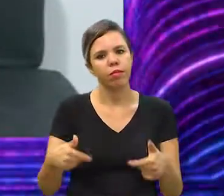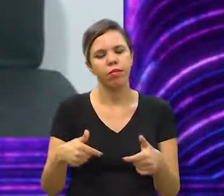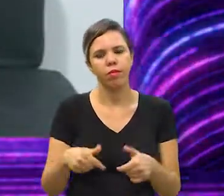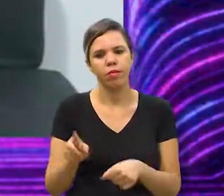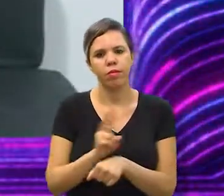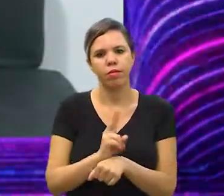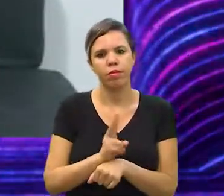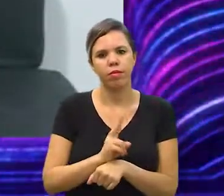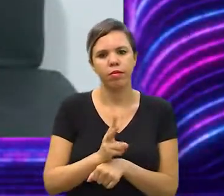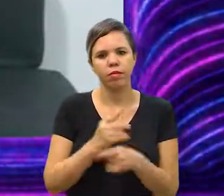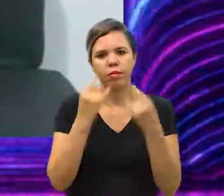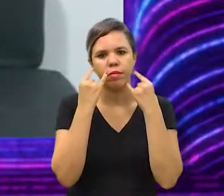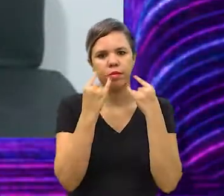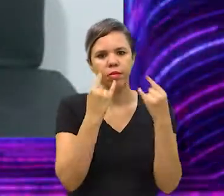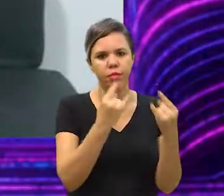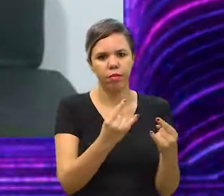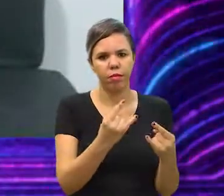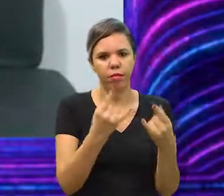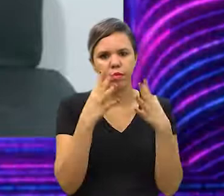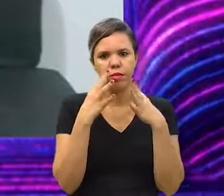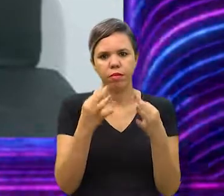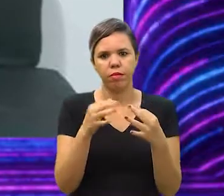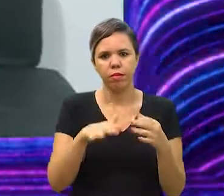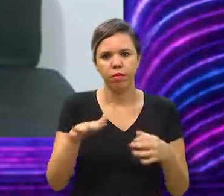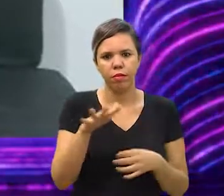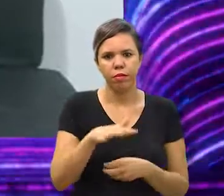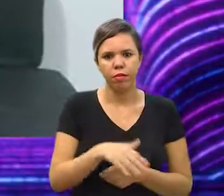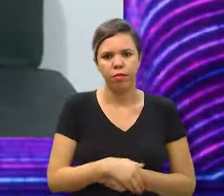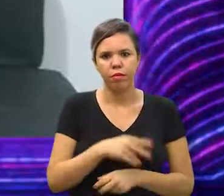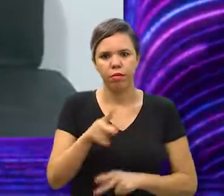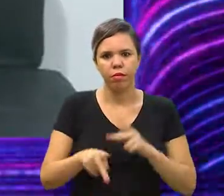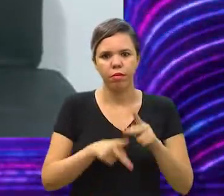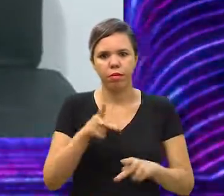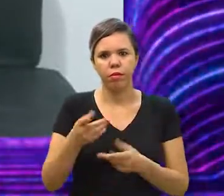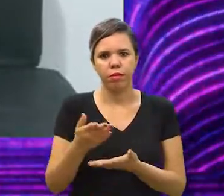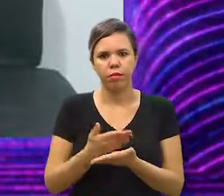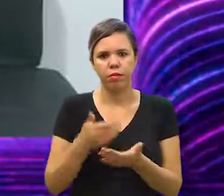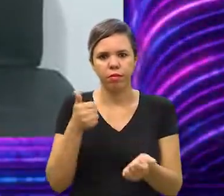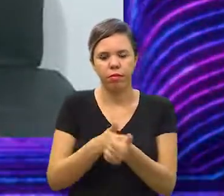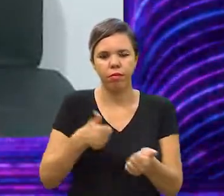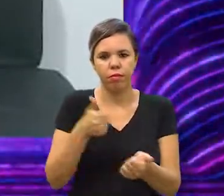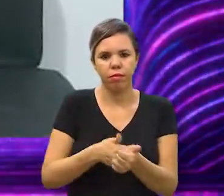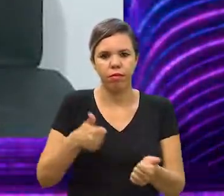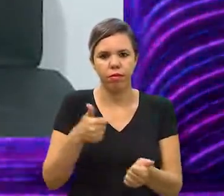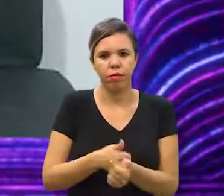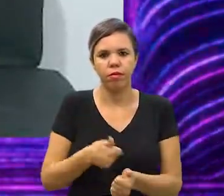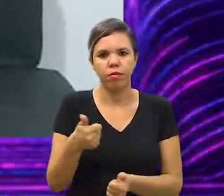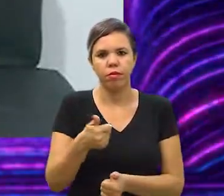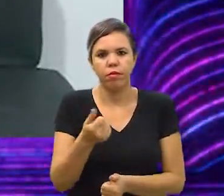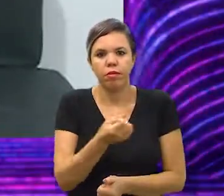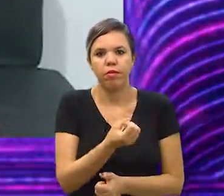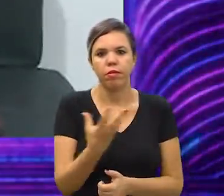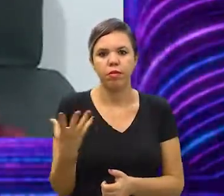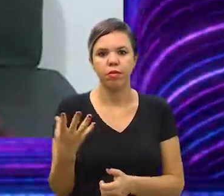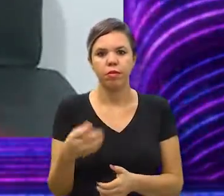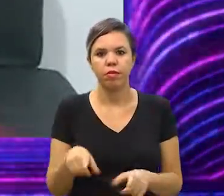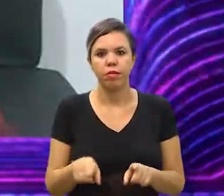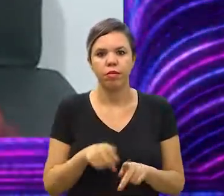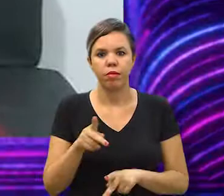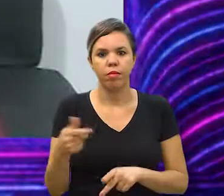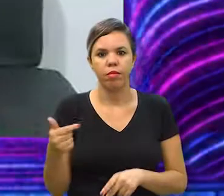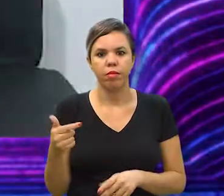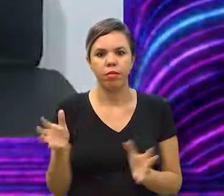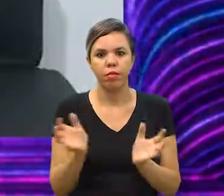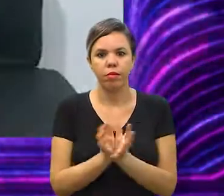um vigilante, ele atrai olhares aí e o pessoal começa a perseguir ele. Então no segundo volume, né, que é o